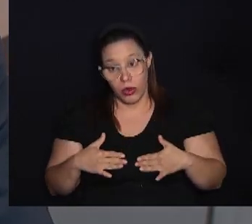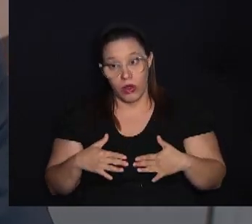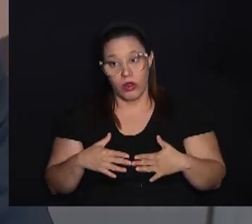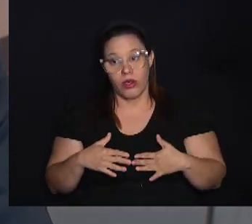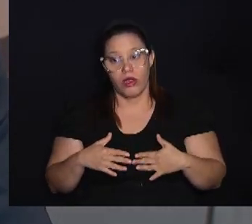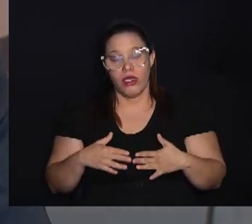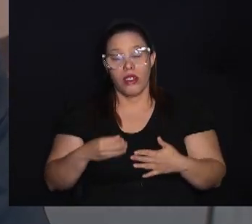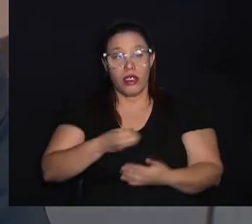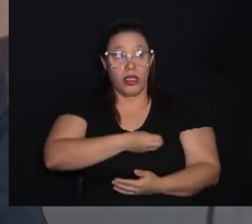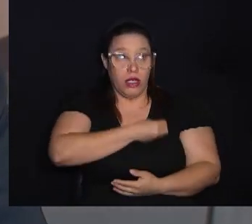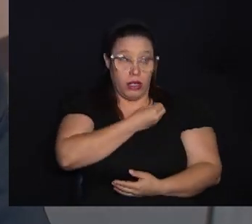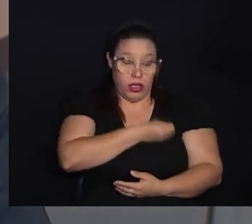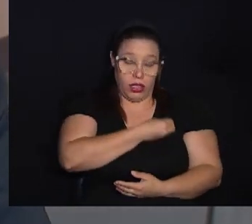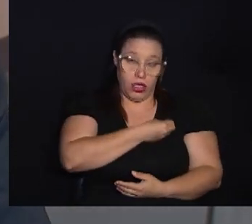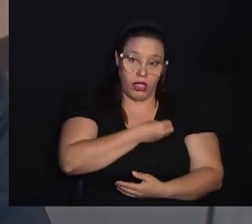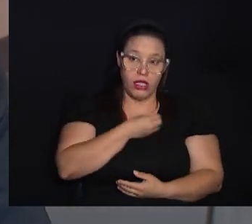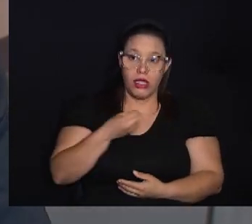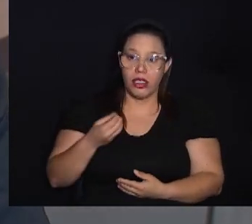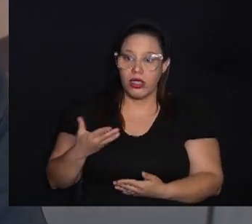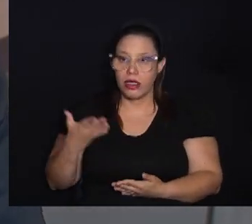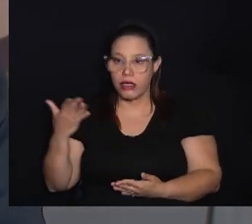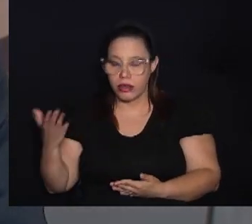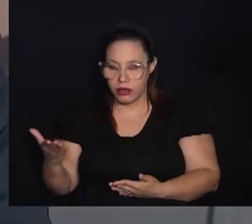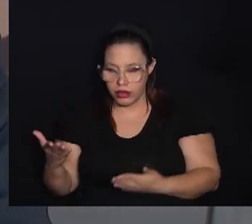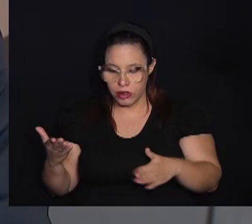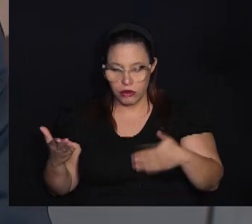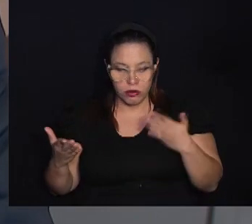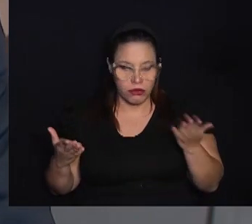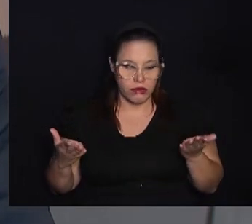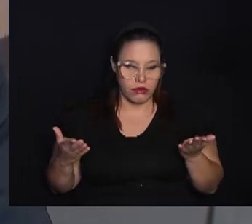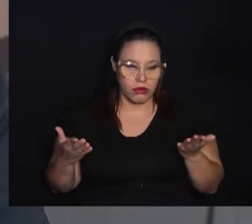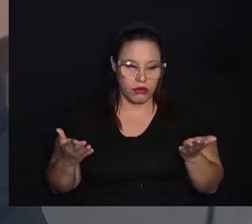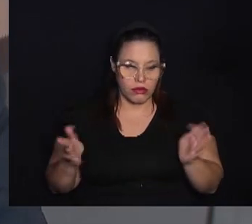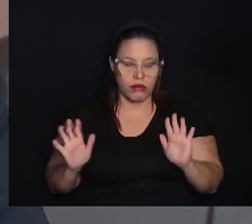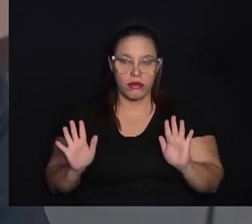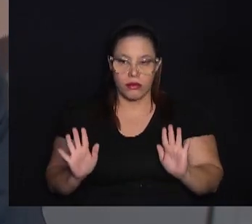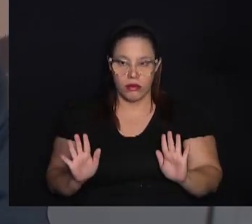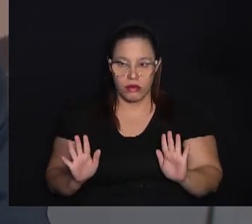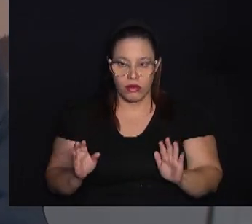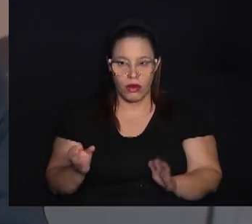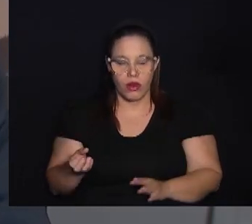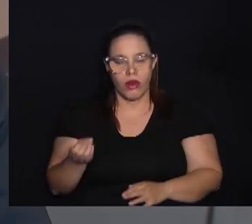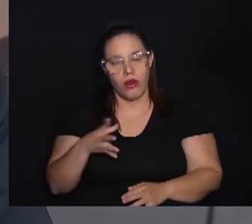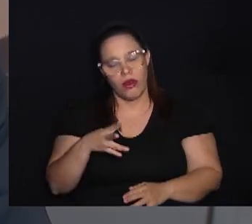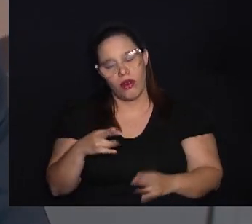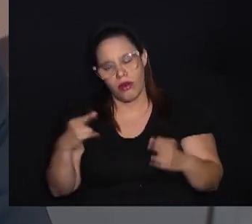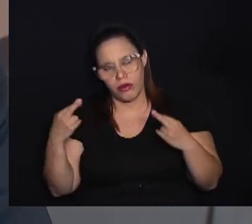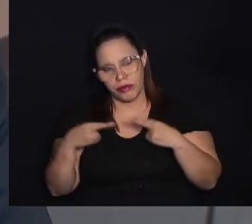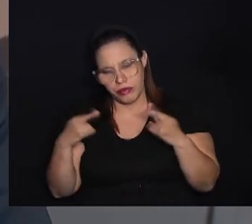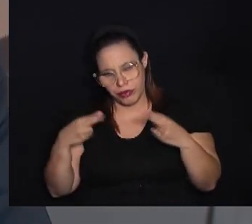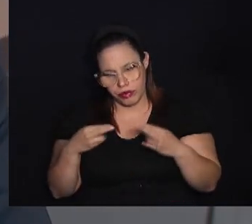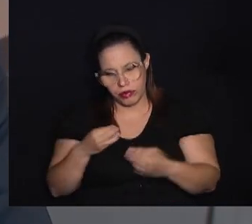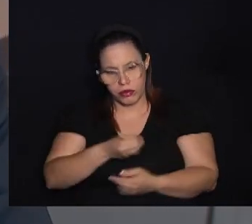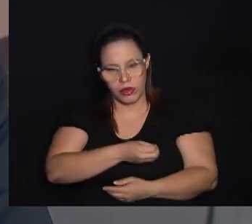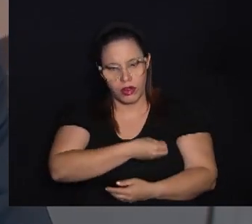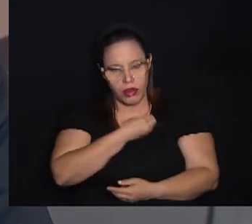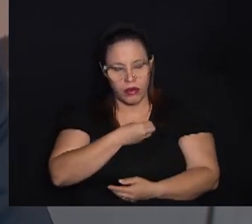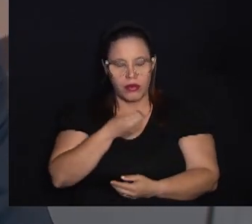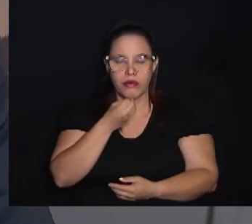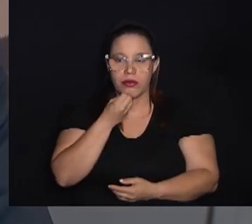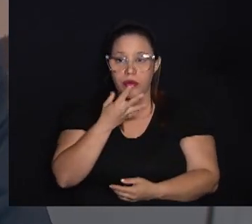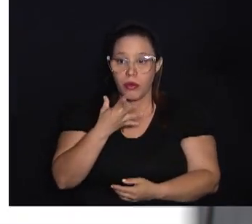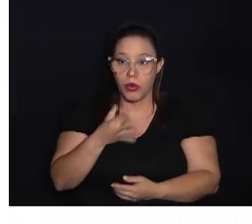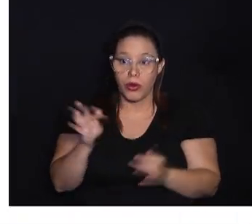de vida, né? Proporcionando aí às partes que possam estabelecer novos relacionamentos e que tenham uma vida próspera